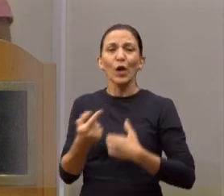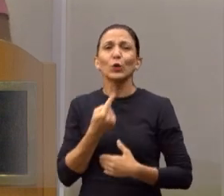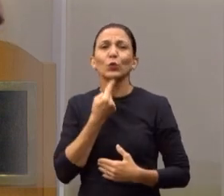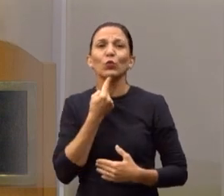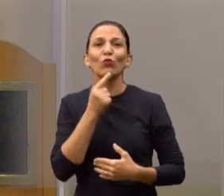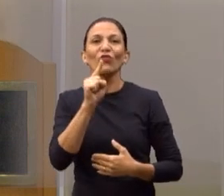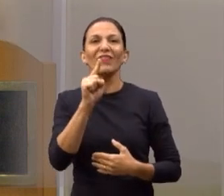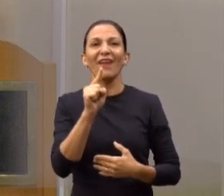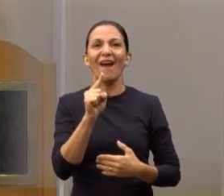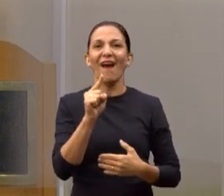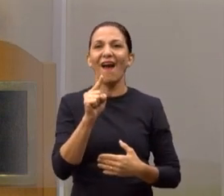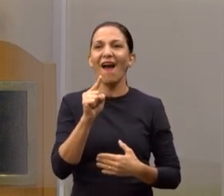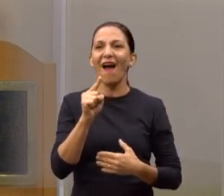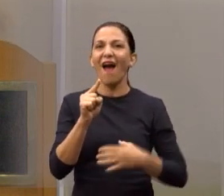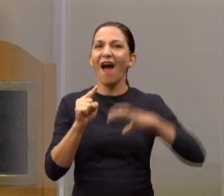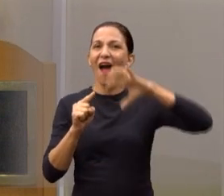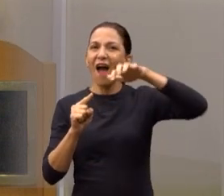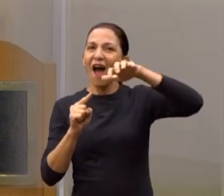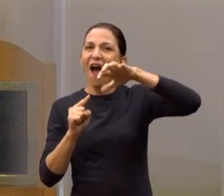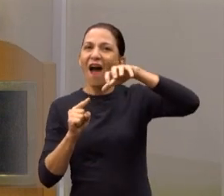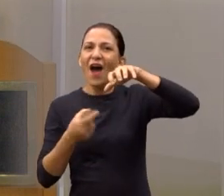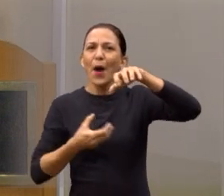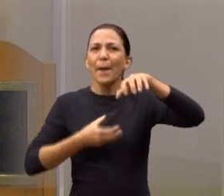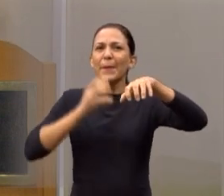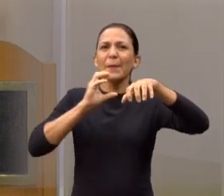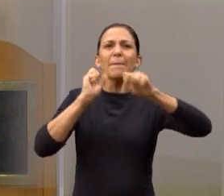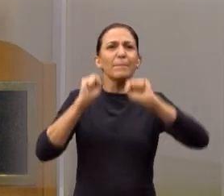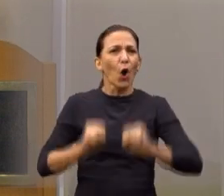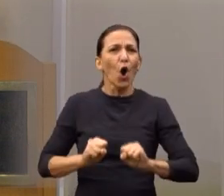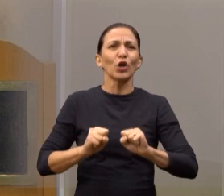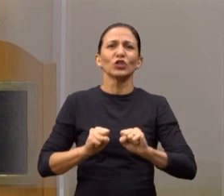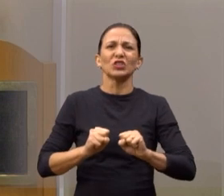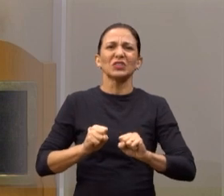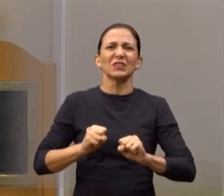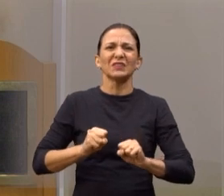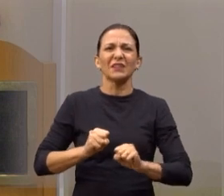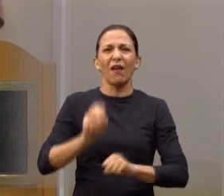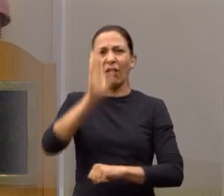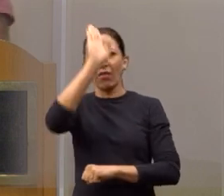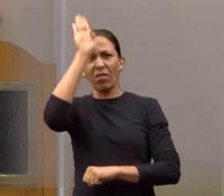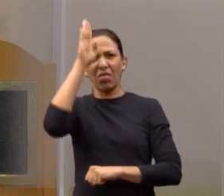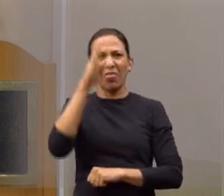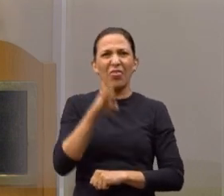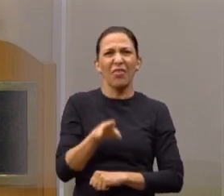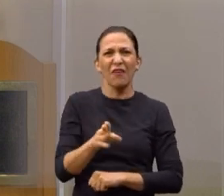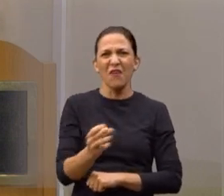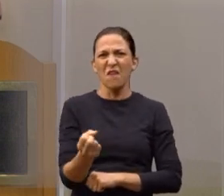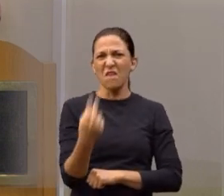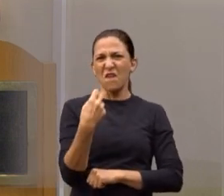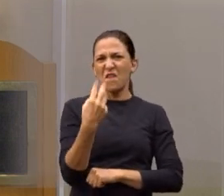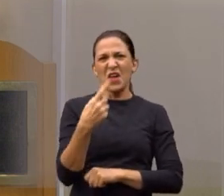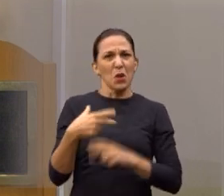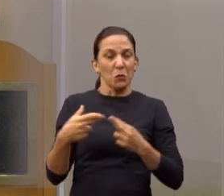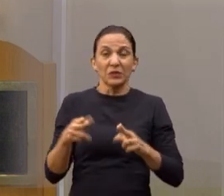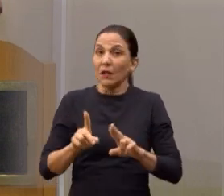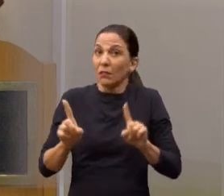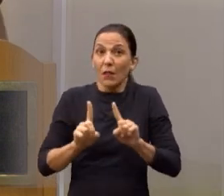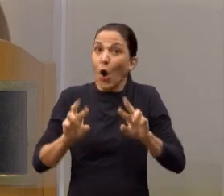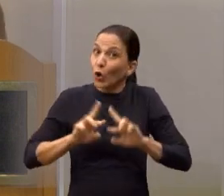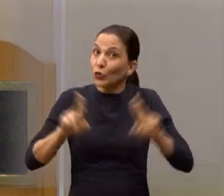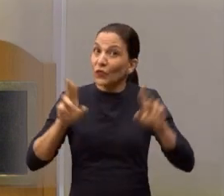duvidar de abrir água da sua torneira e beber não pode achar que vai passar mal ou que vai ser envenenado ou qualquer coisa desse tipo